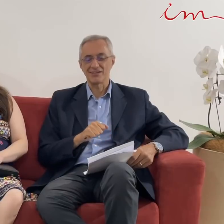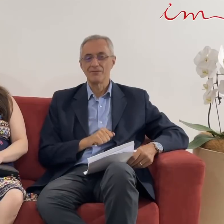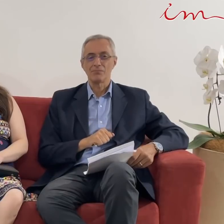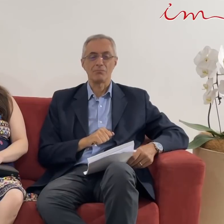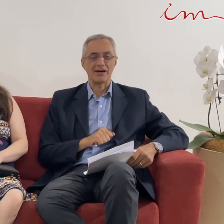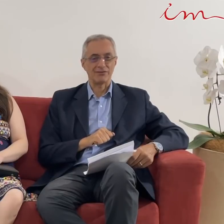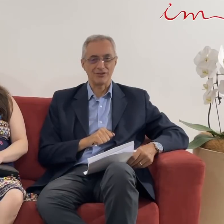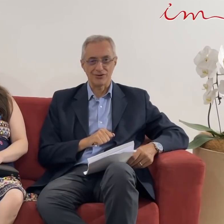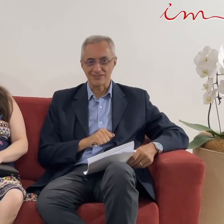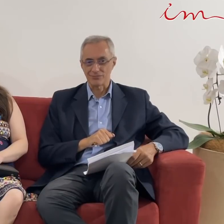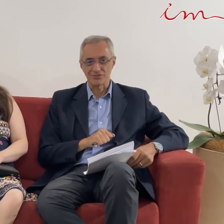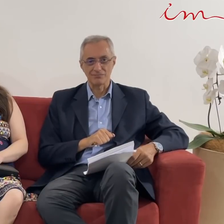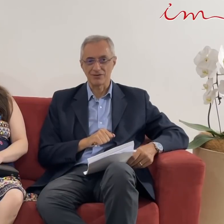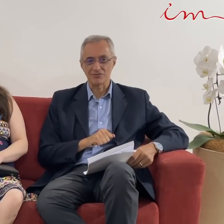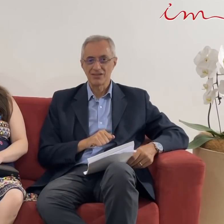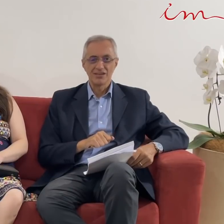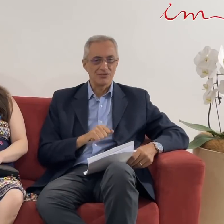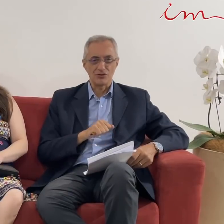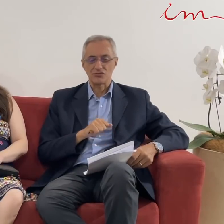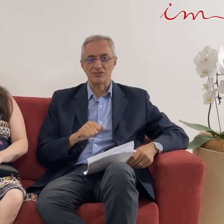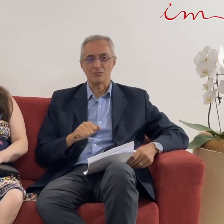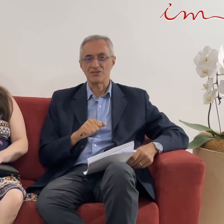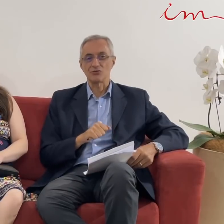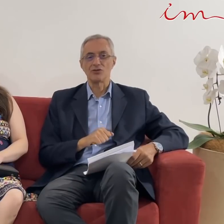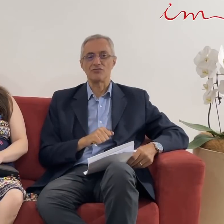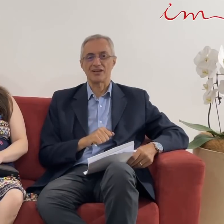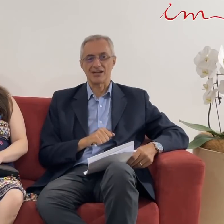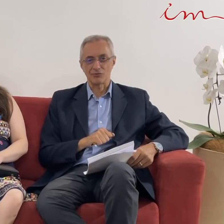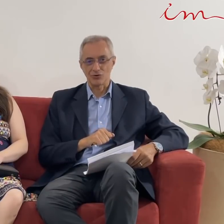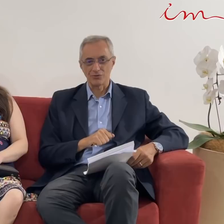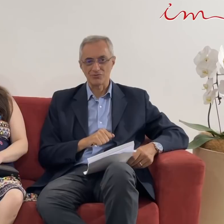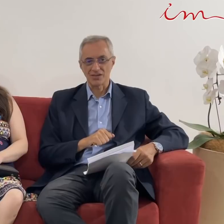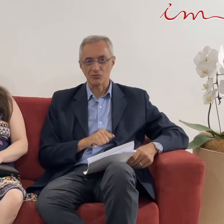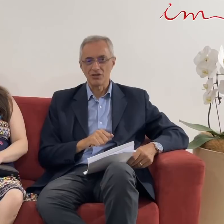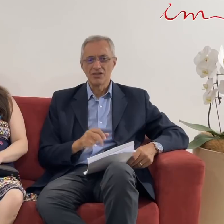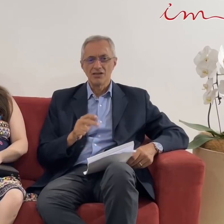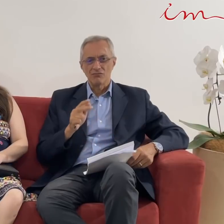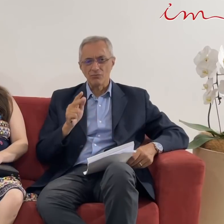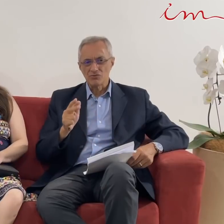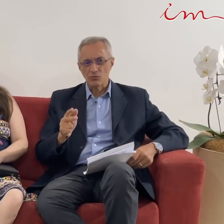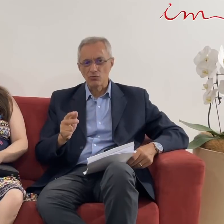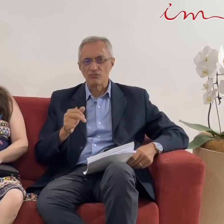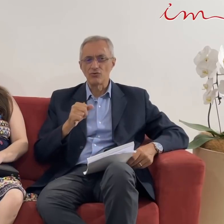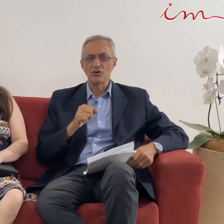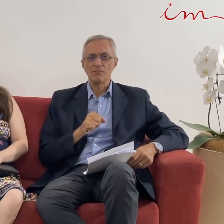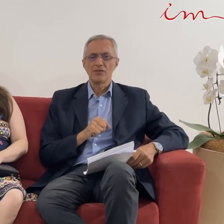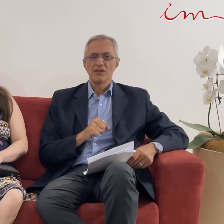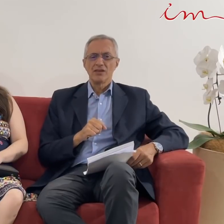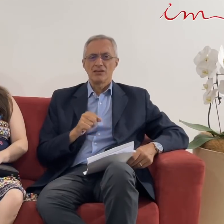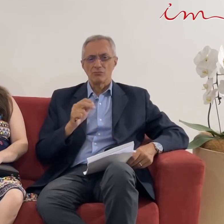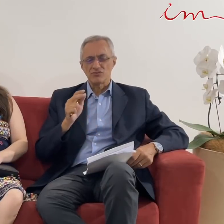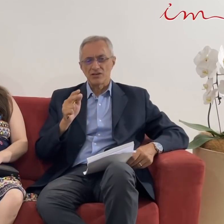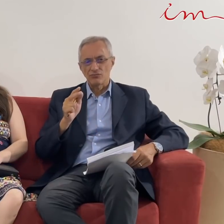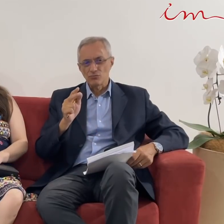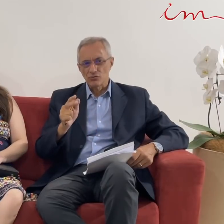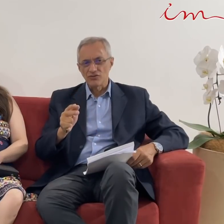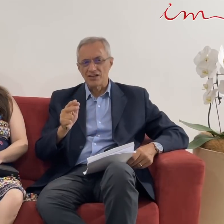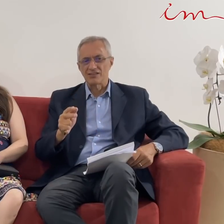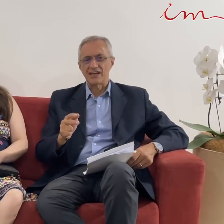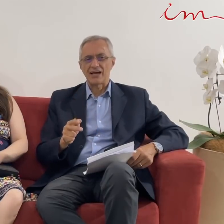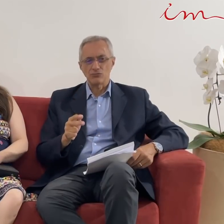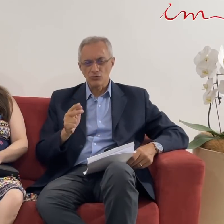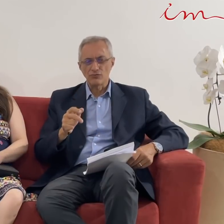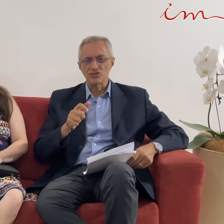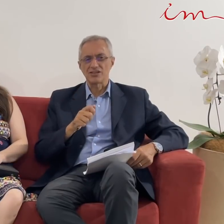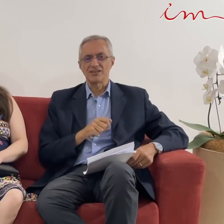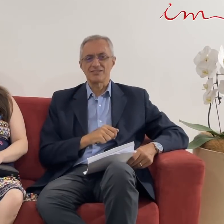Que coisa maravilhosa, meus irmãos. Nós só temos a glorificar o nome do Senhor. Vamos a um louvor, Vamos ouvir